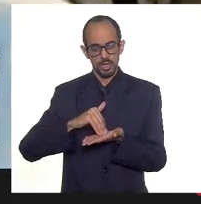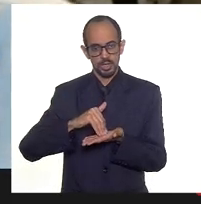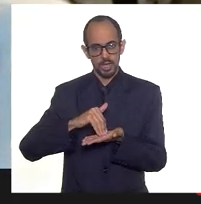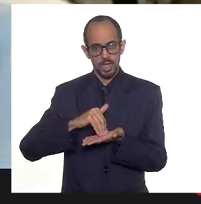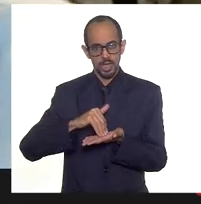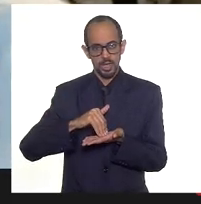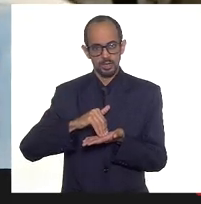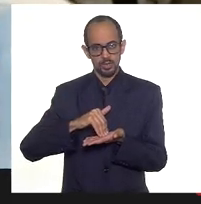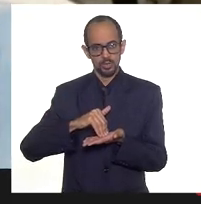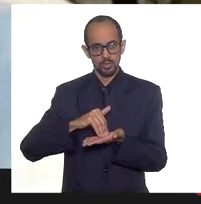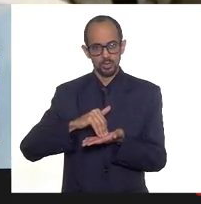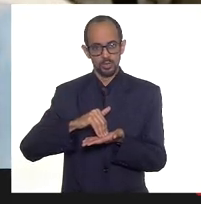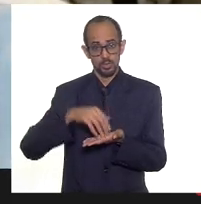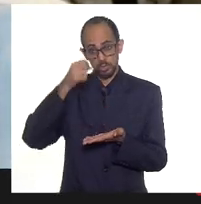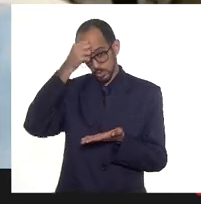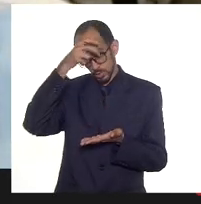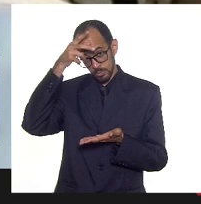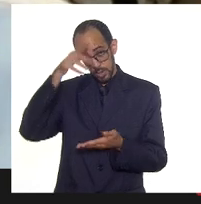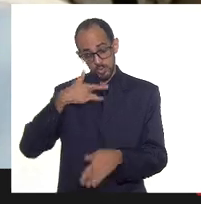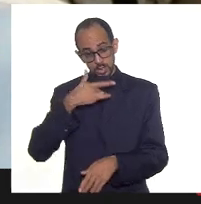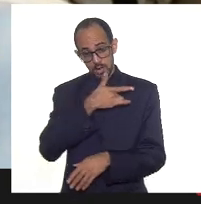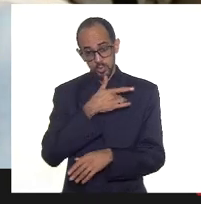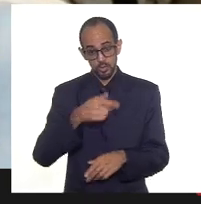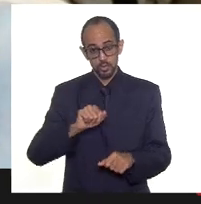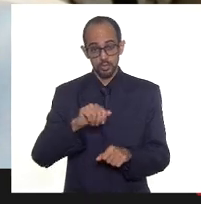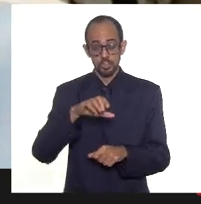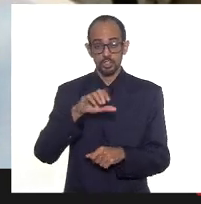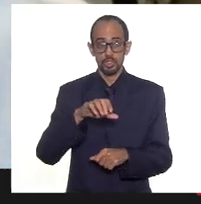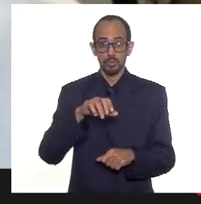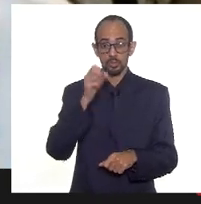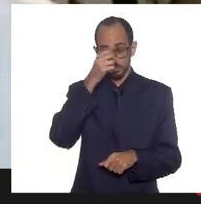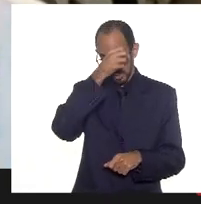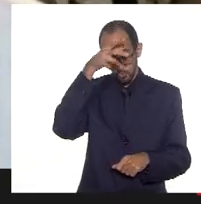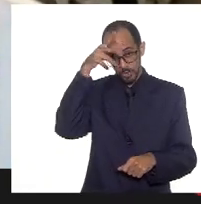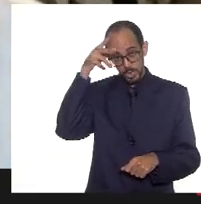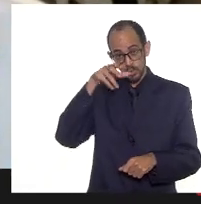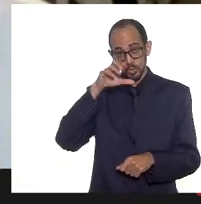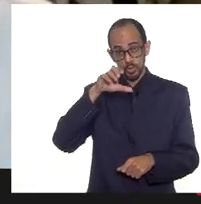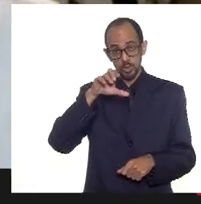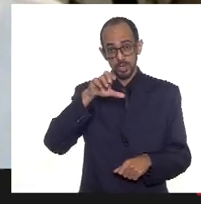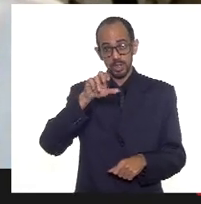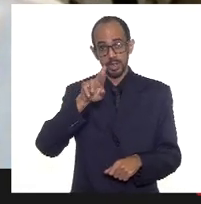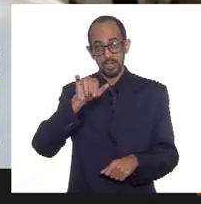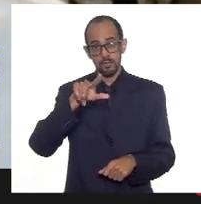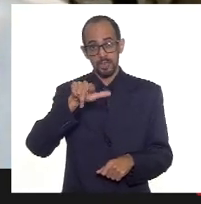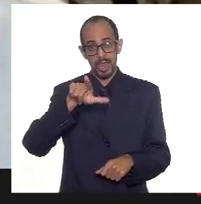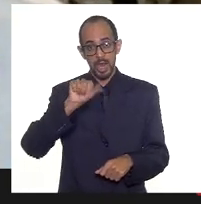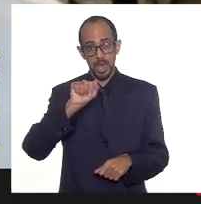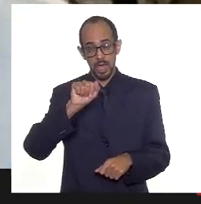Crivella colocava obrigatoriamente 24 horas no ar